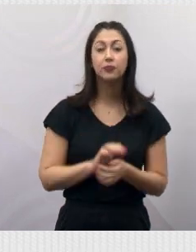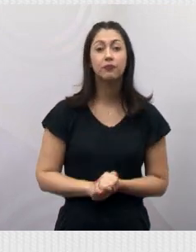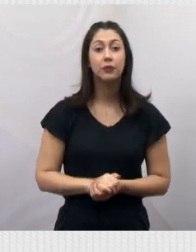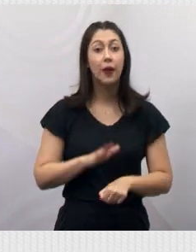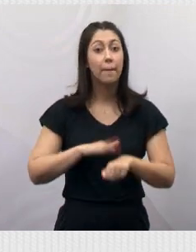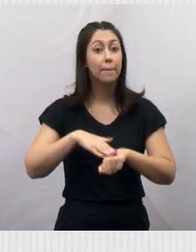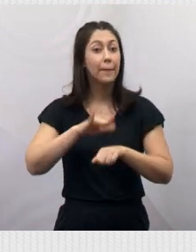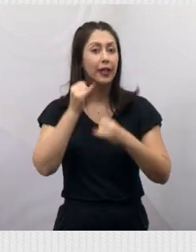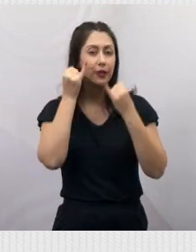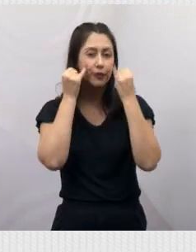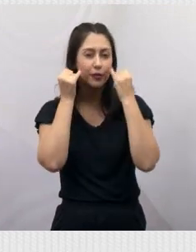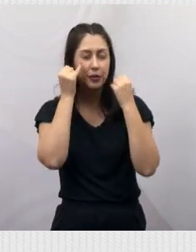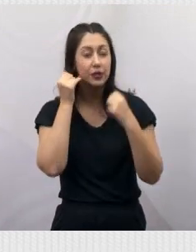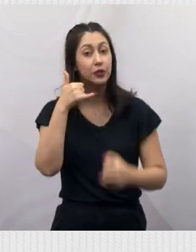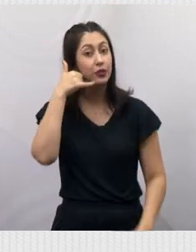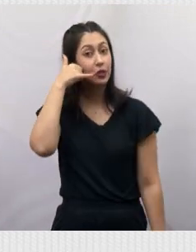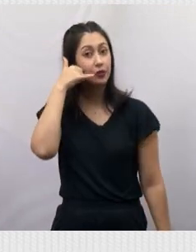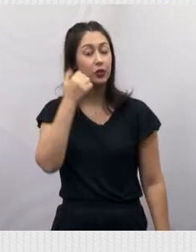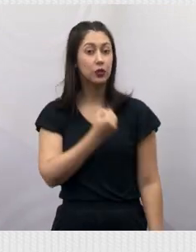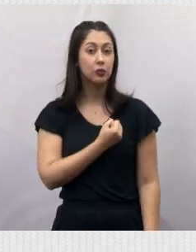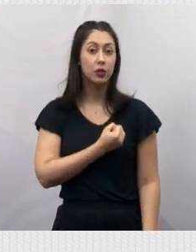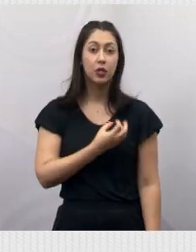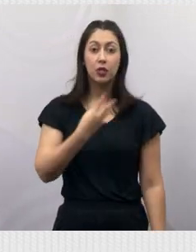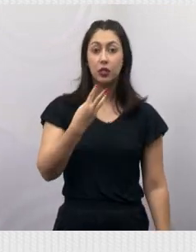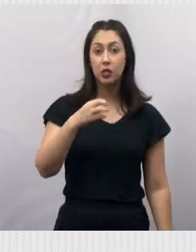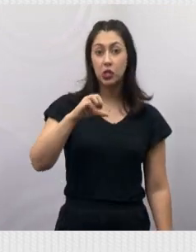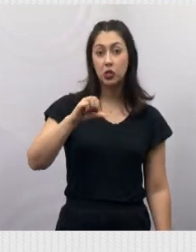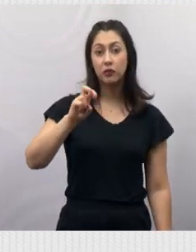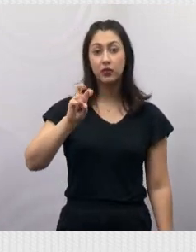Maiores informações pelo telefone